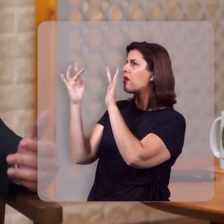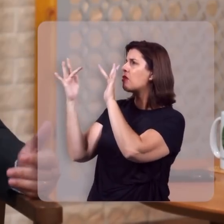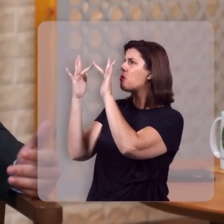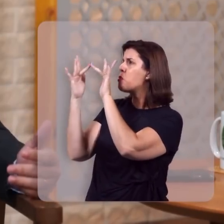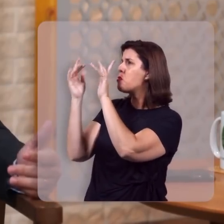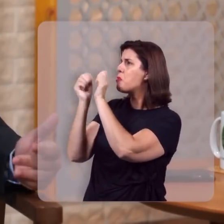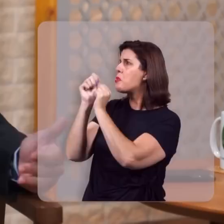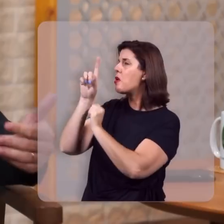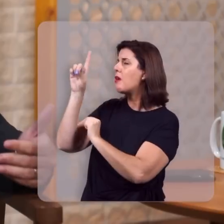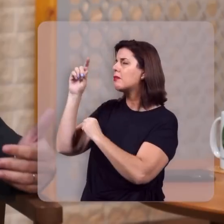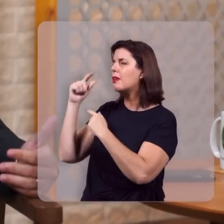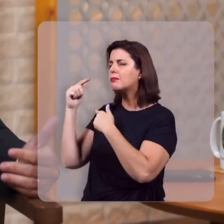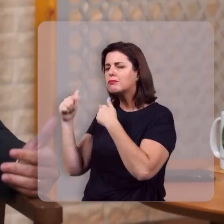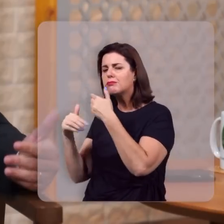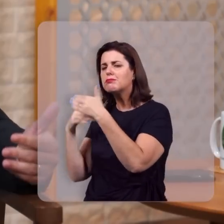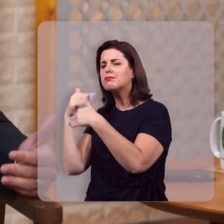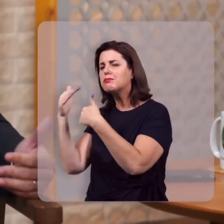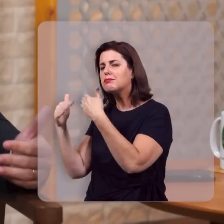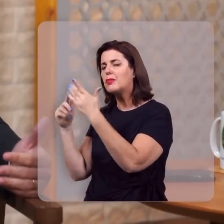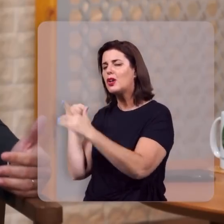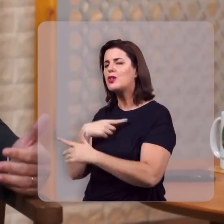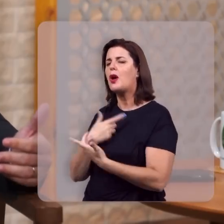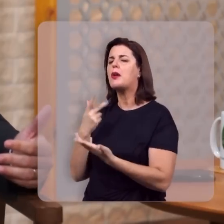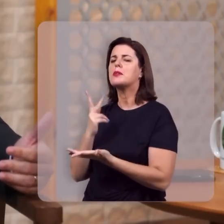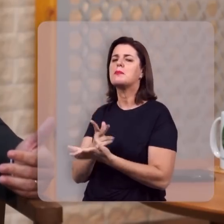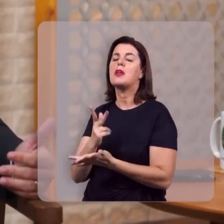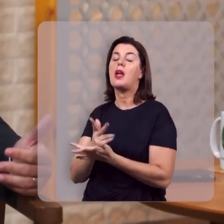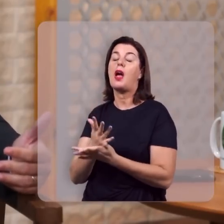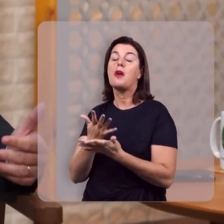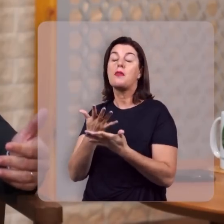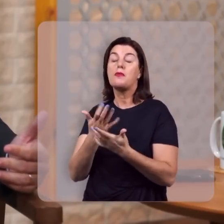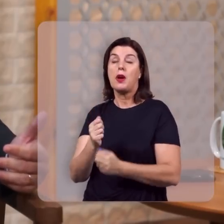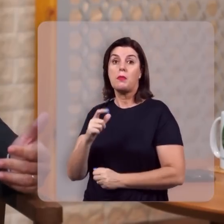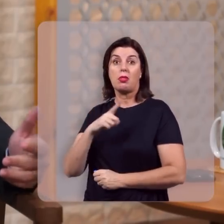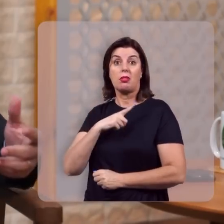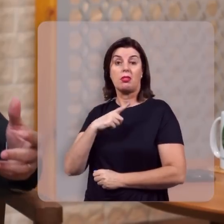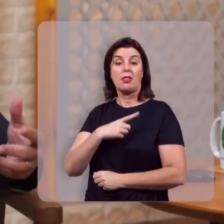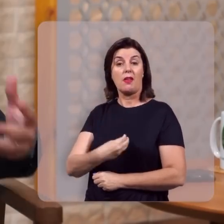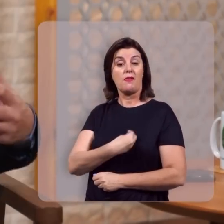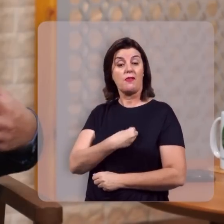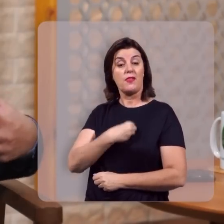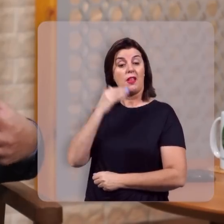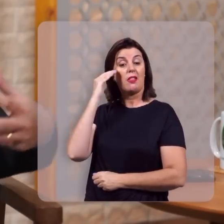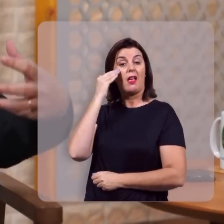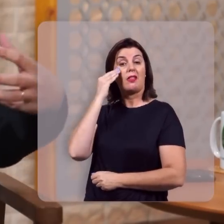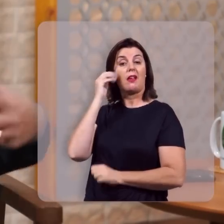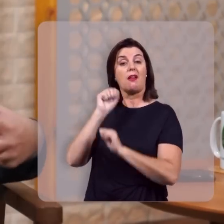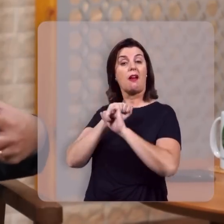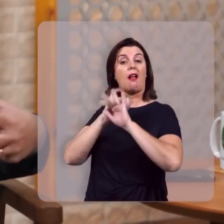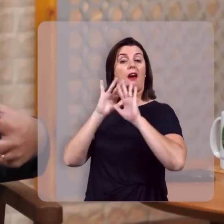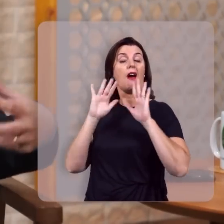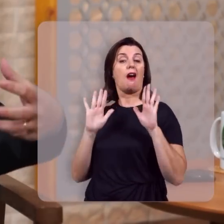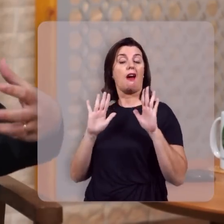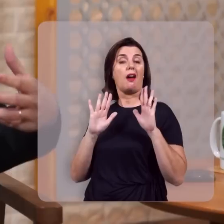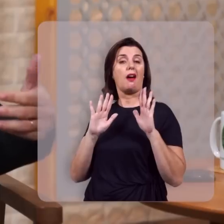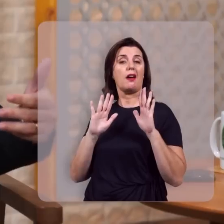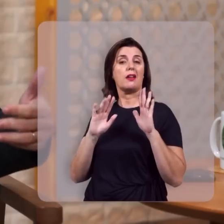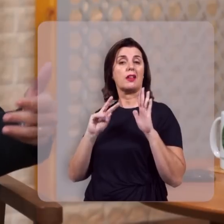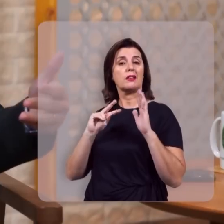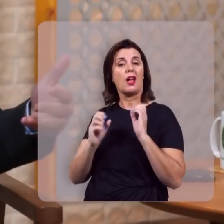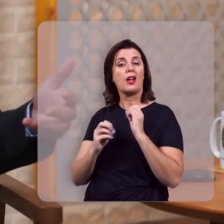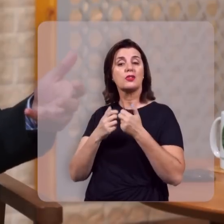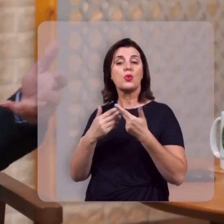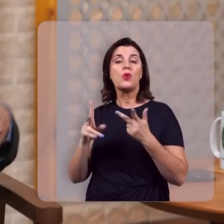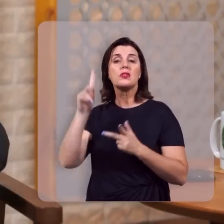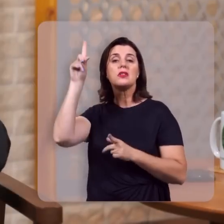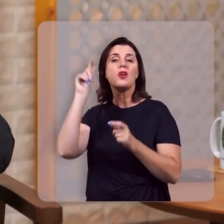tendo intimidade com Ele, gradativamente nós mesmos vamos passando a ter uma compreensão mais clara do que aquilo que